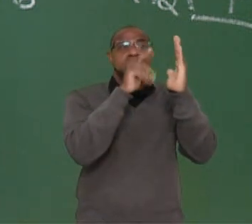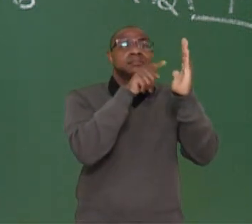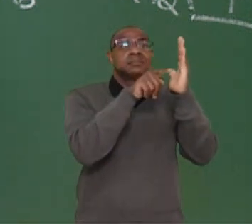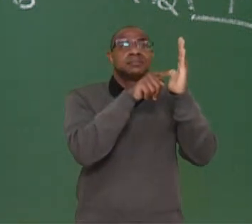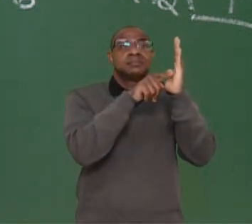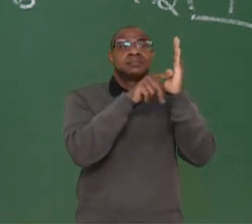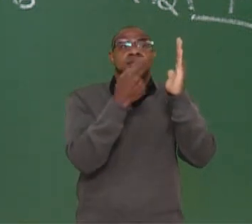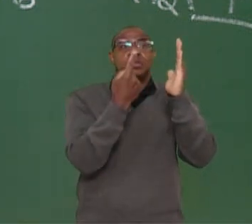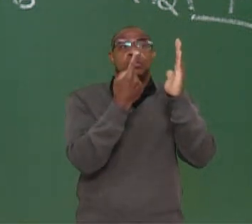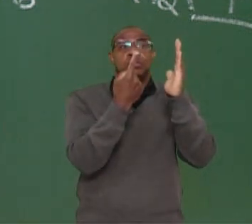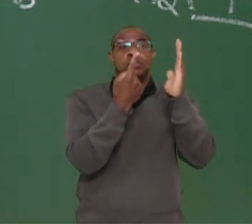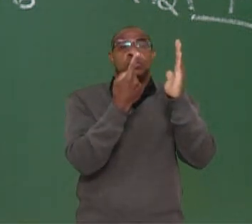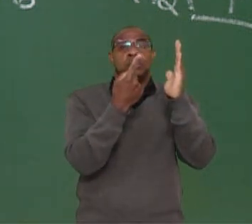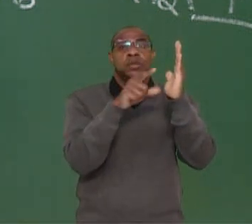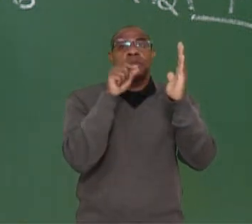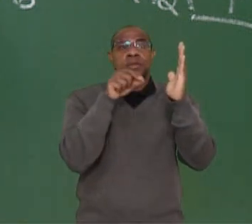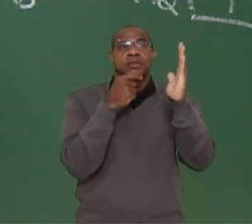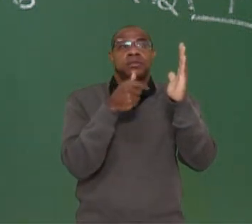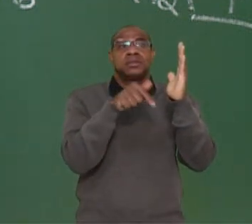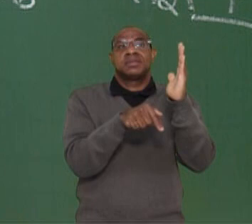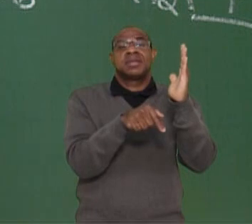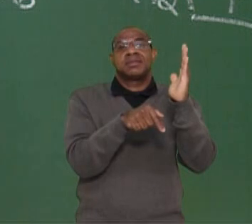Uma opção em 7.